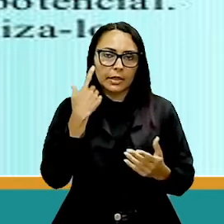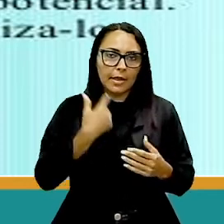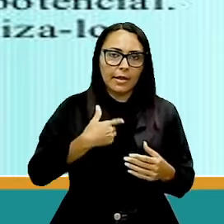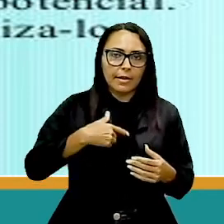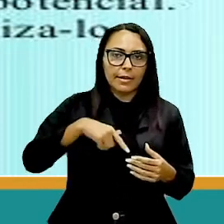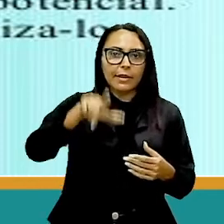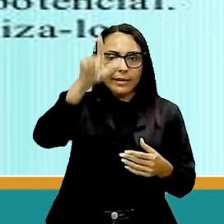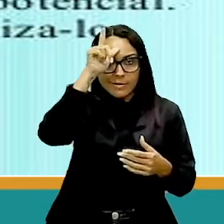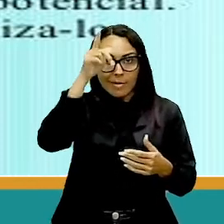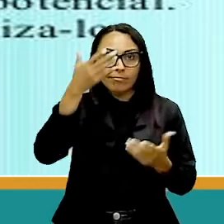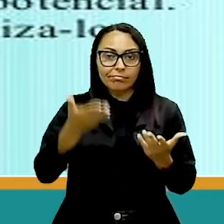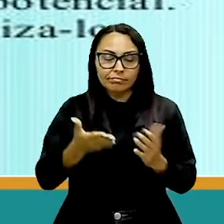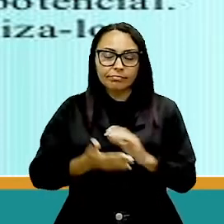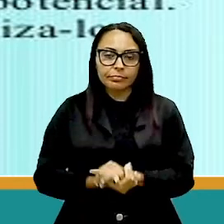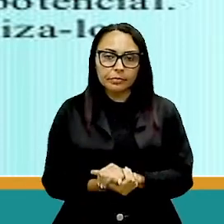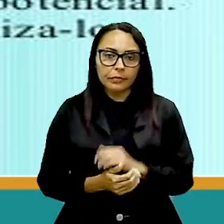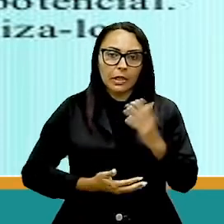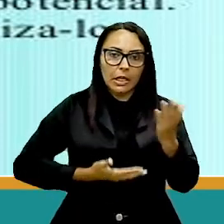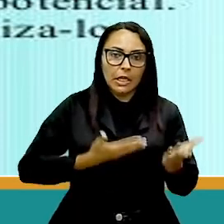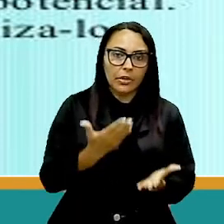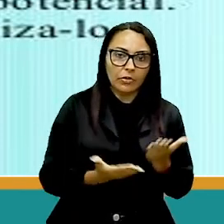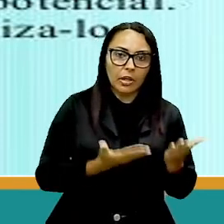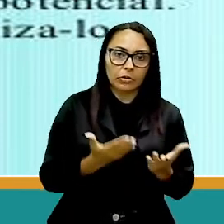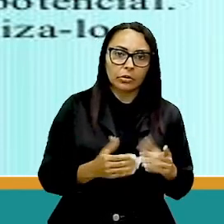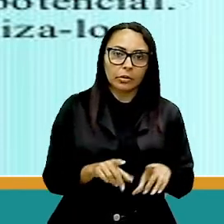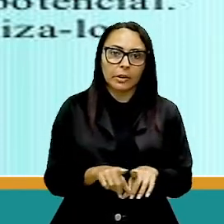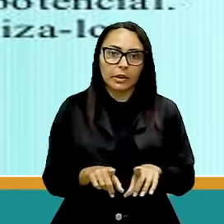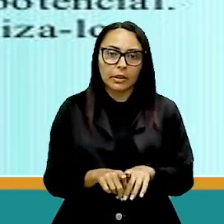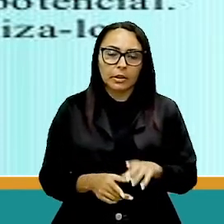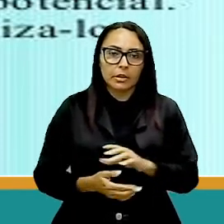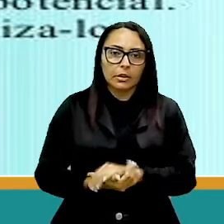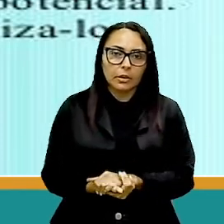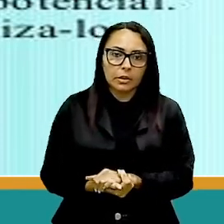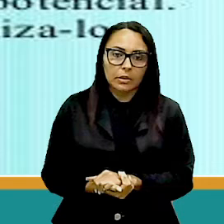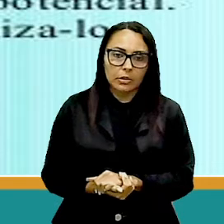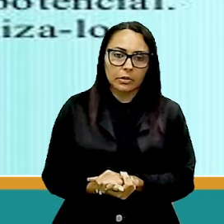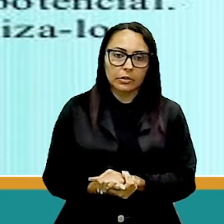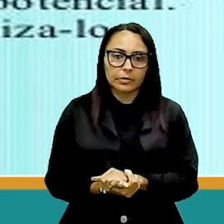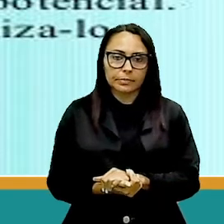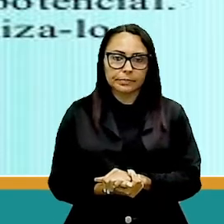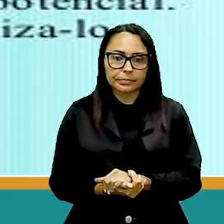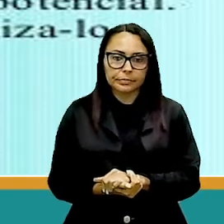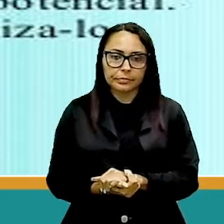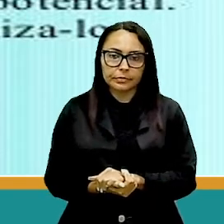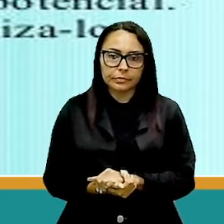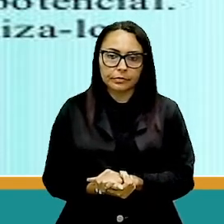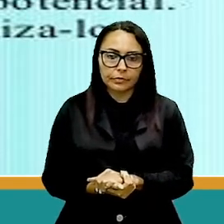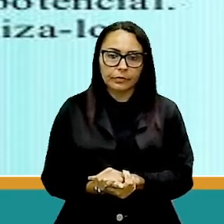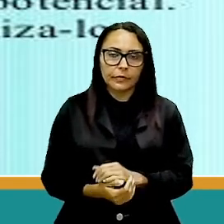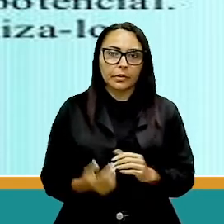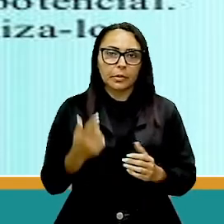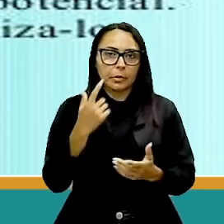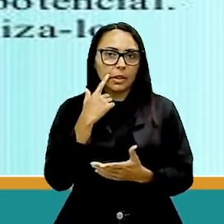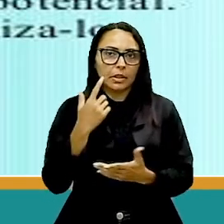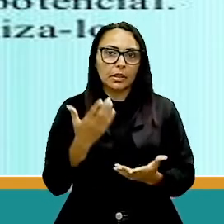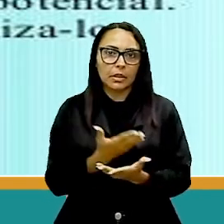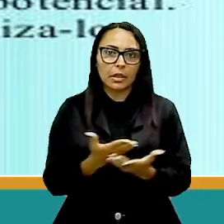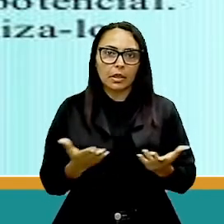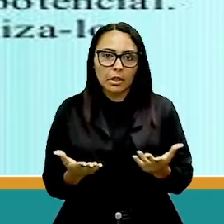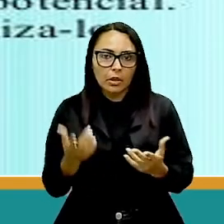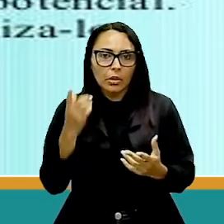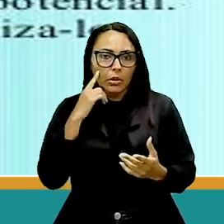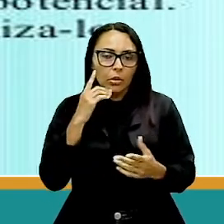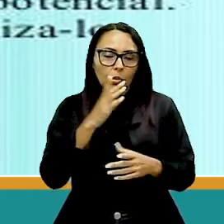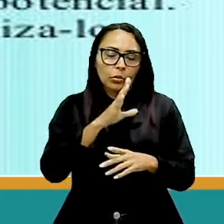que é levado à submissão daquele que tem o poder, passa a agir de acordo com a vontade daquele que